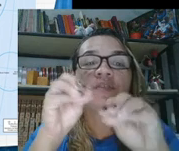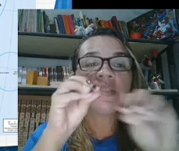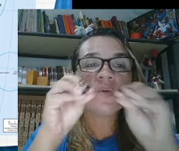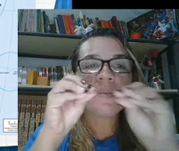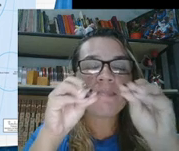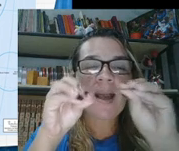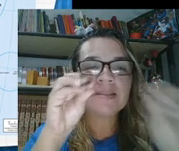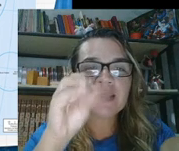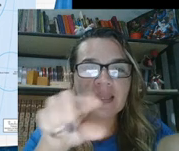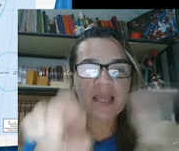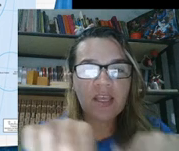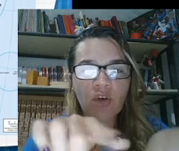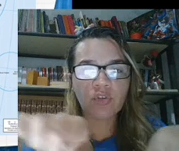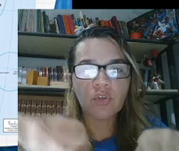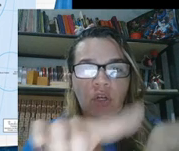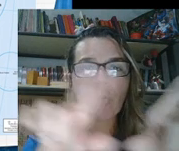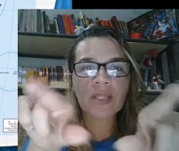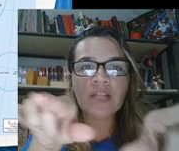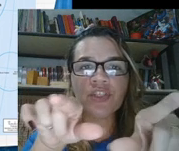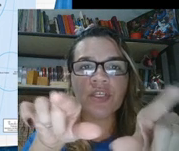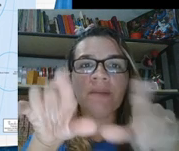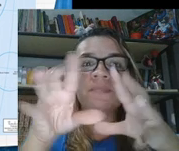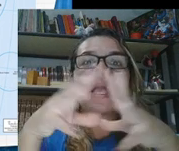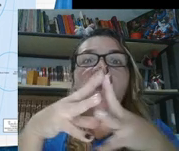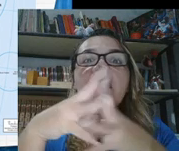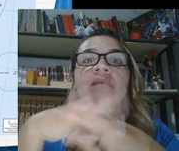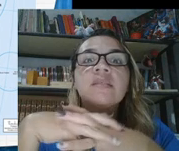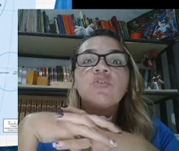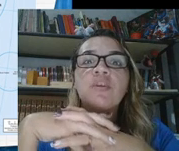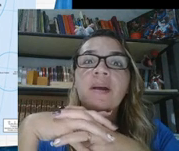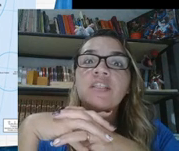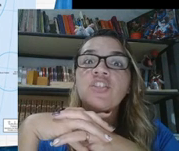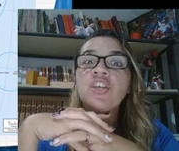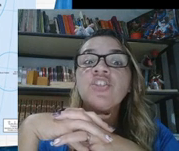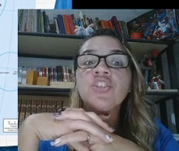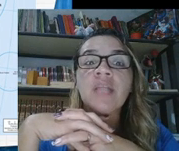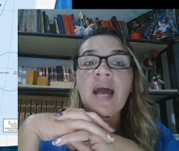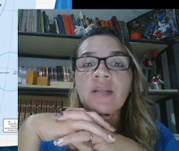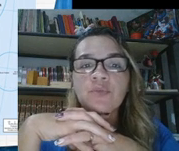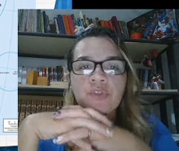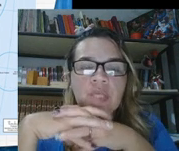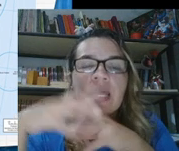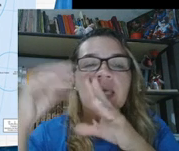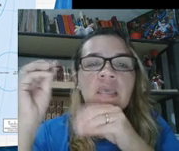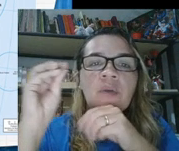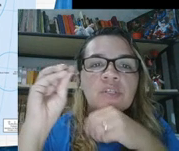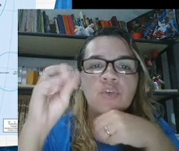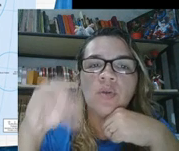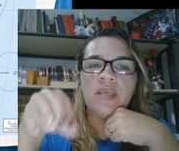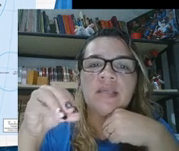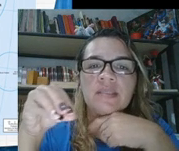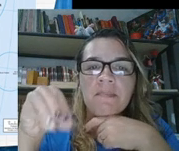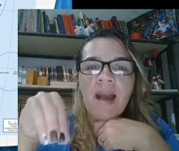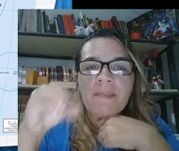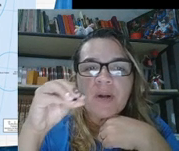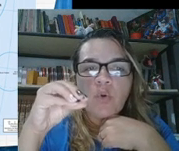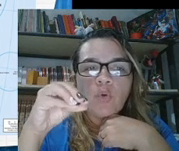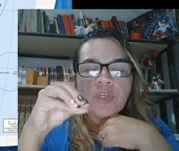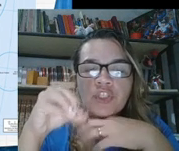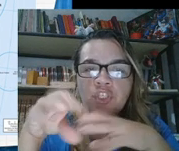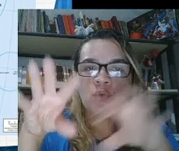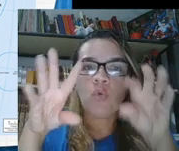essa divisão em partes está até aí, ó, toda cortadinha. Elas são chamadas de estados. E eu escolhi esse